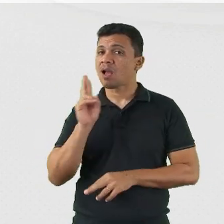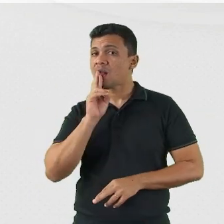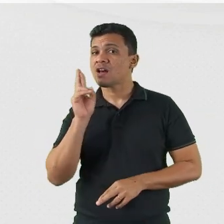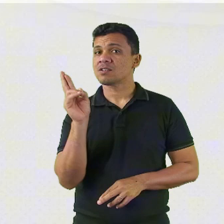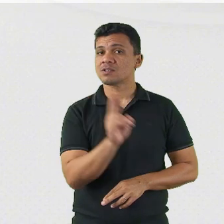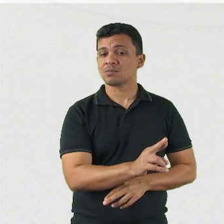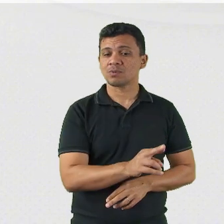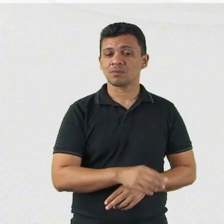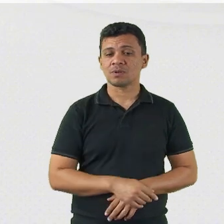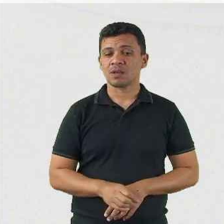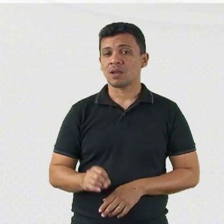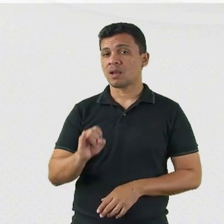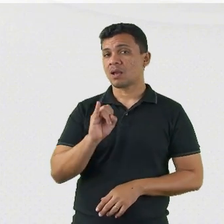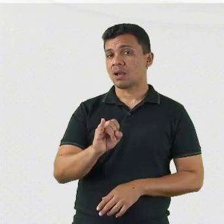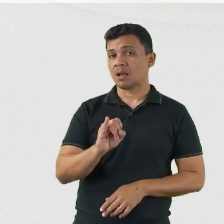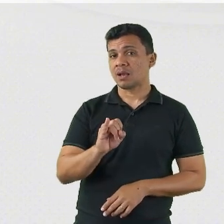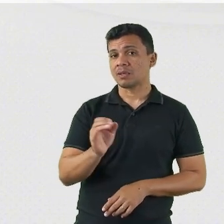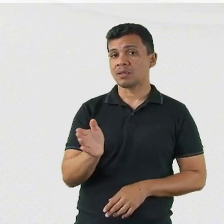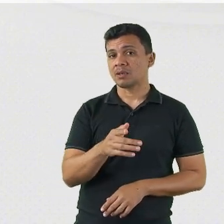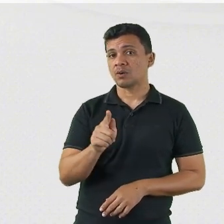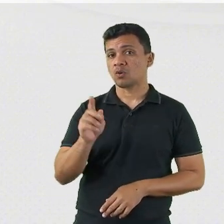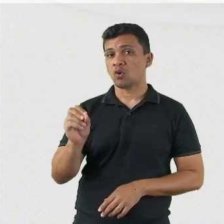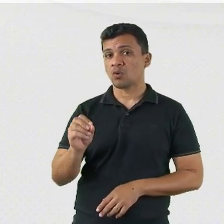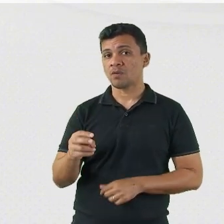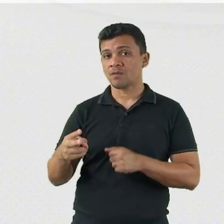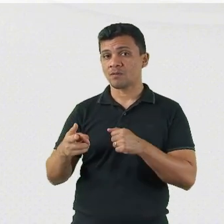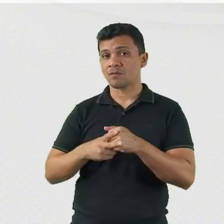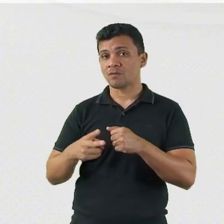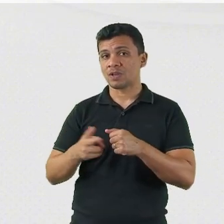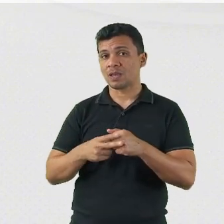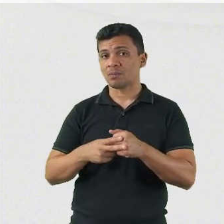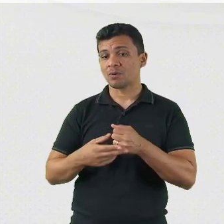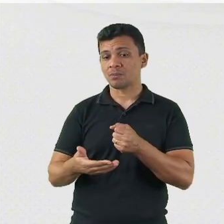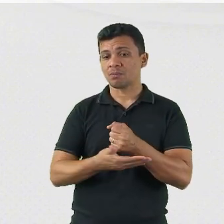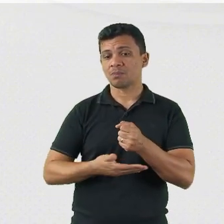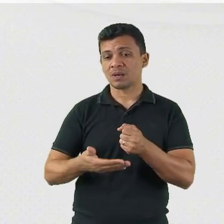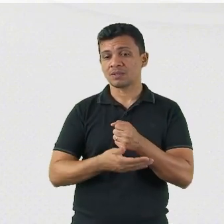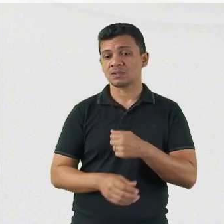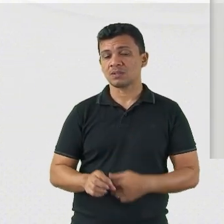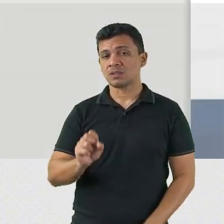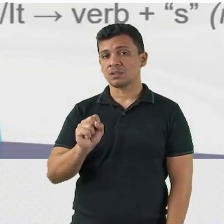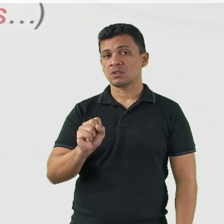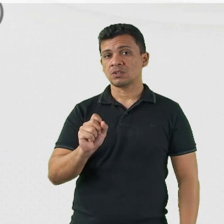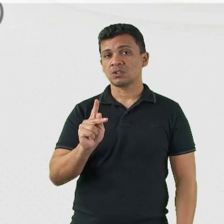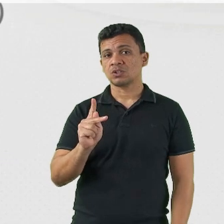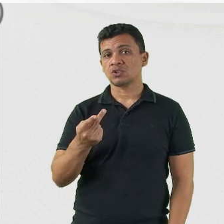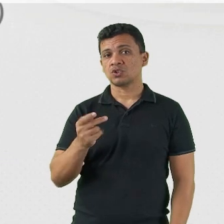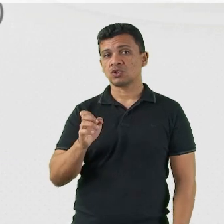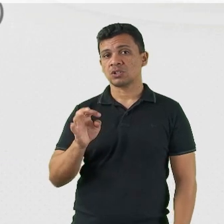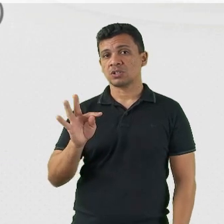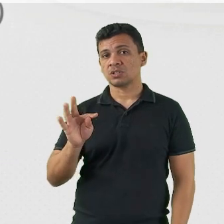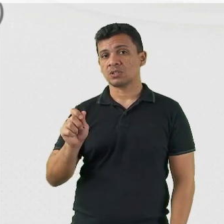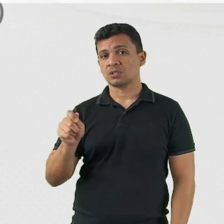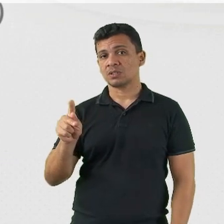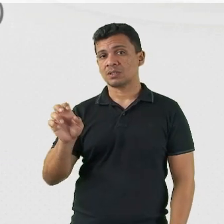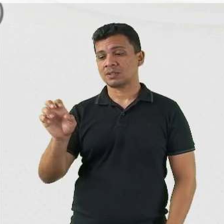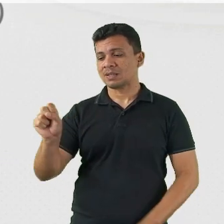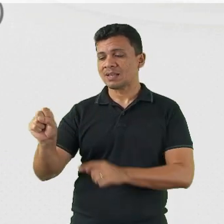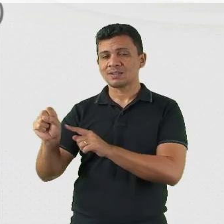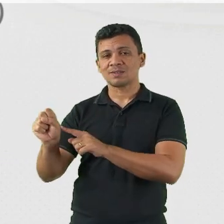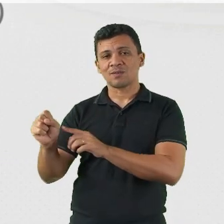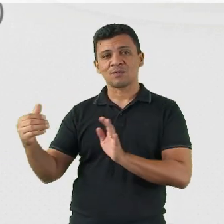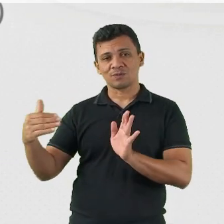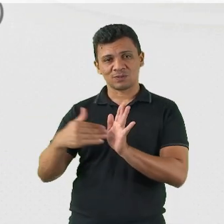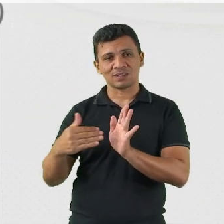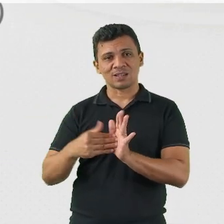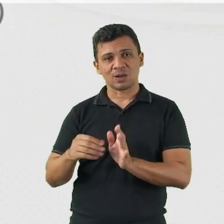é o verbo na forma básica. She takes é o verbo com esse S no final. Olha bem